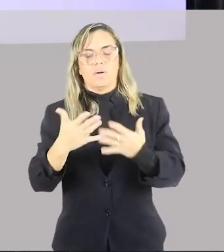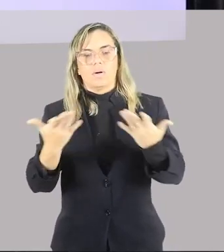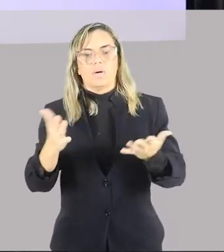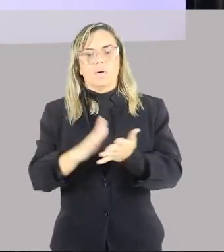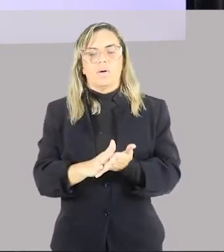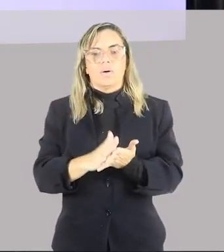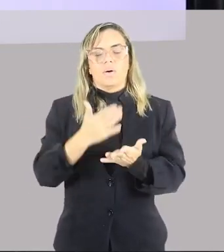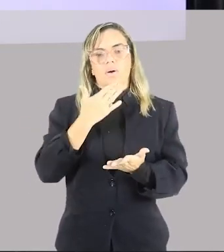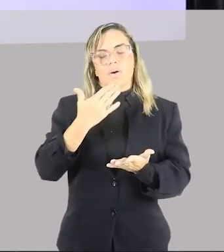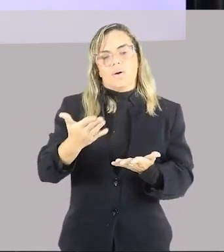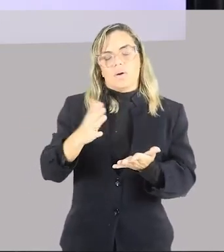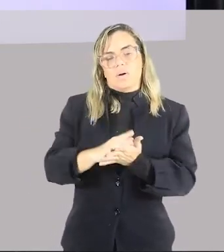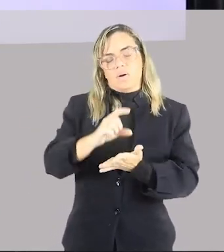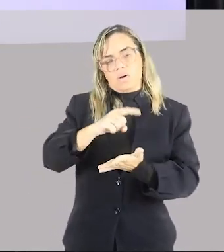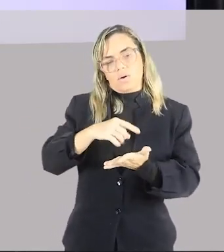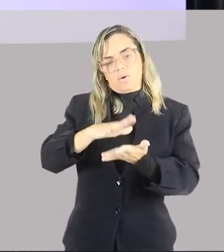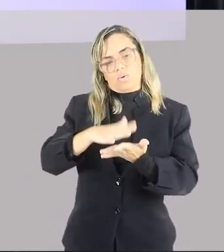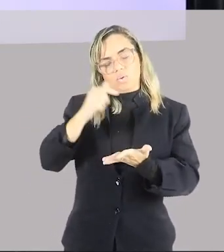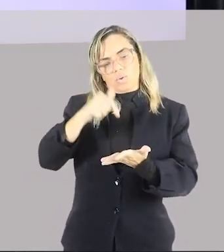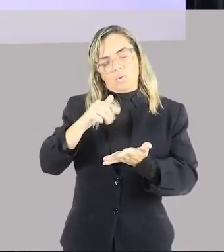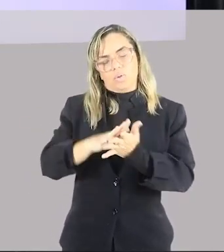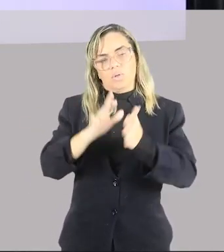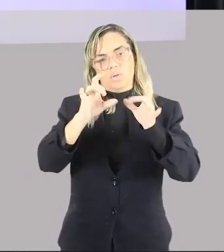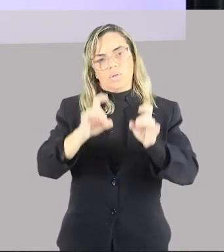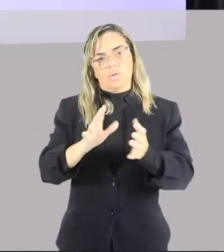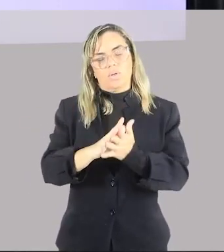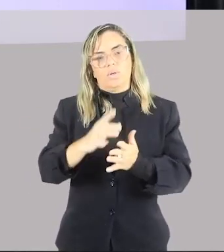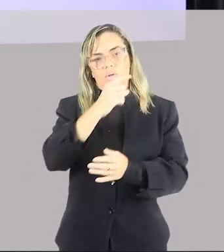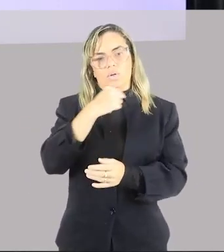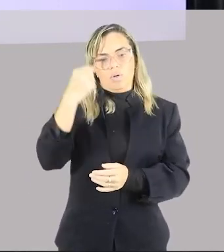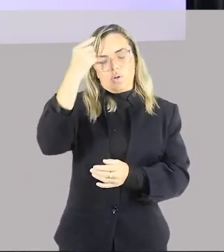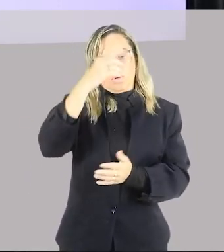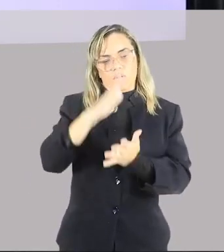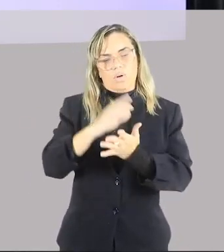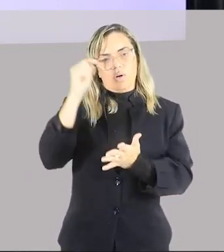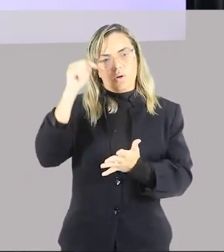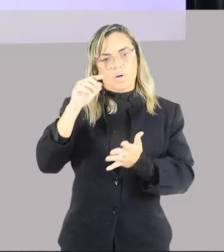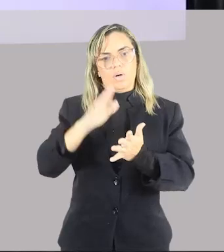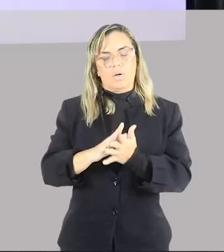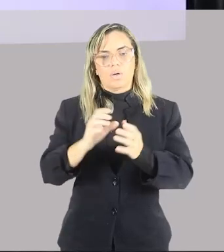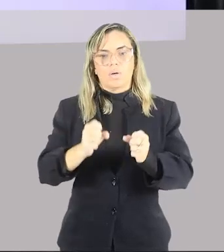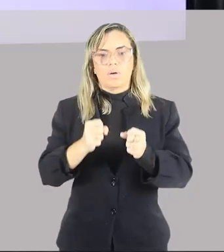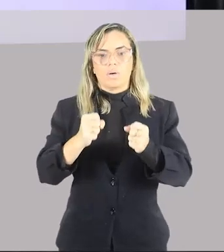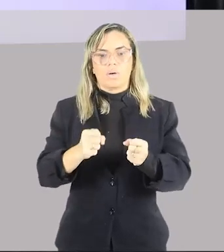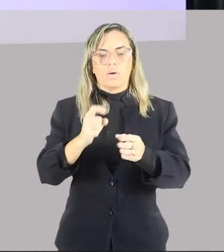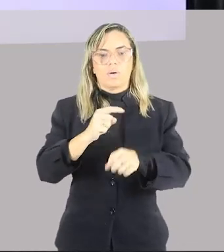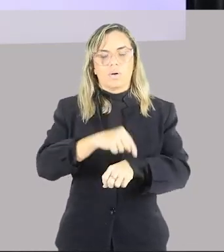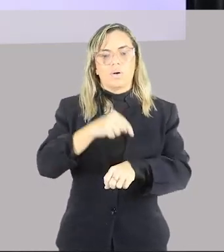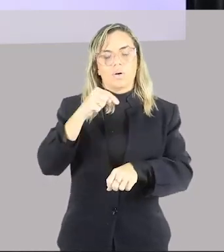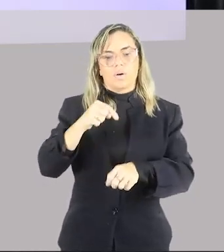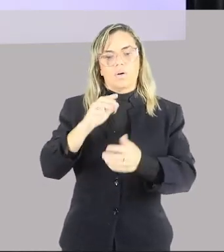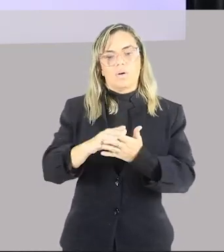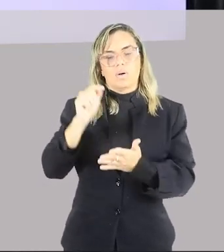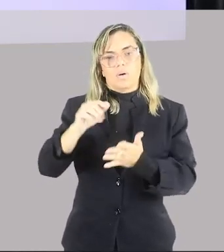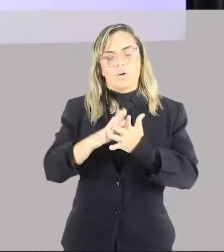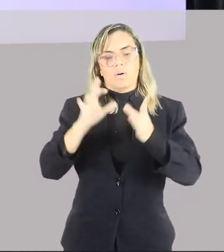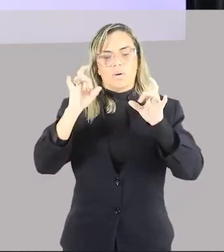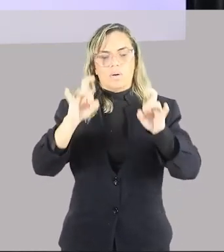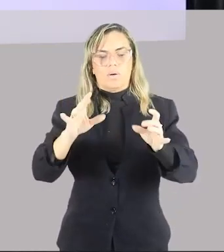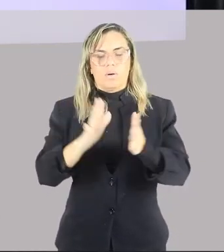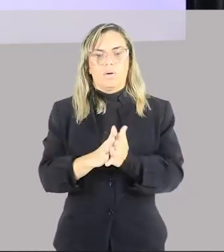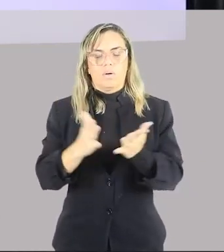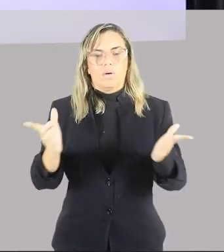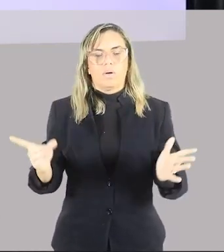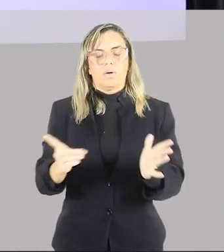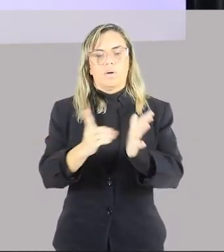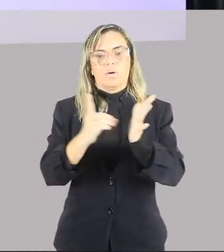alguma autorização específica. Você tem um horário de atendimento específico no Departamento de Trânsito do Estado. Tem um horário de atendimento e